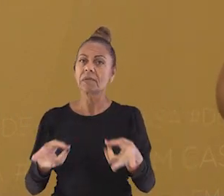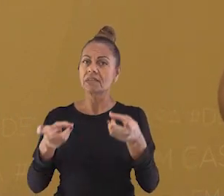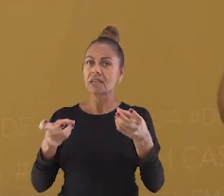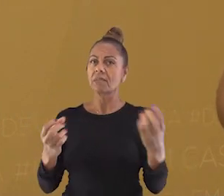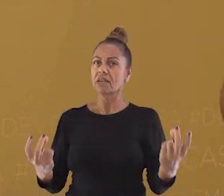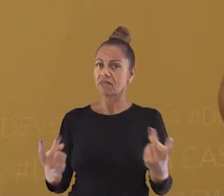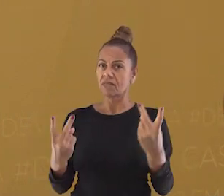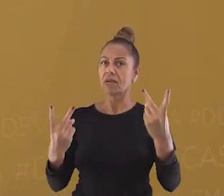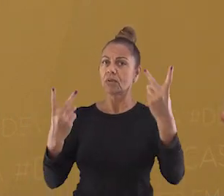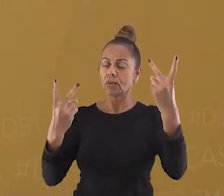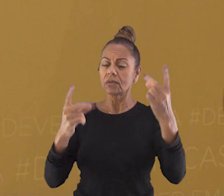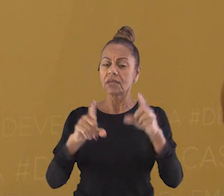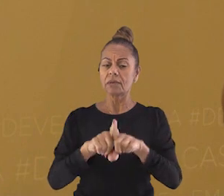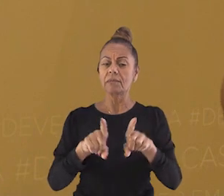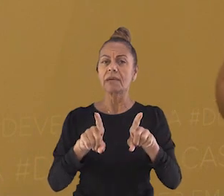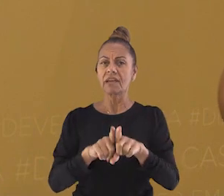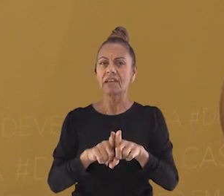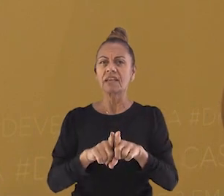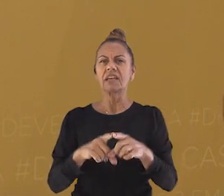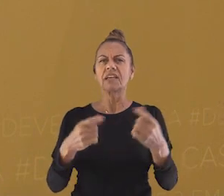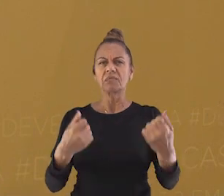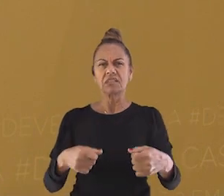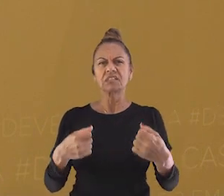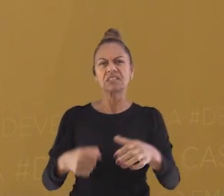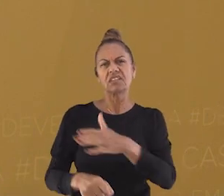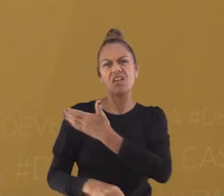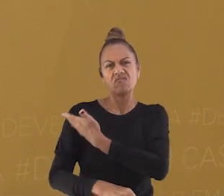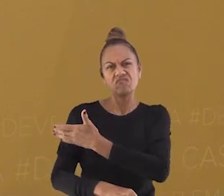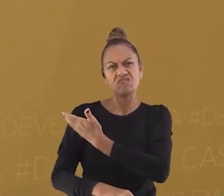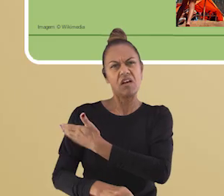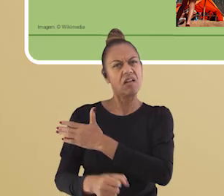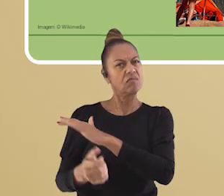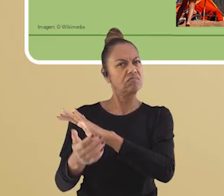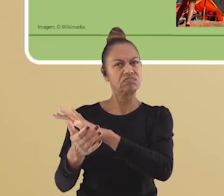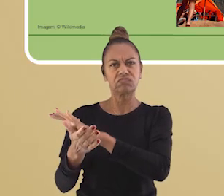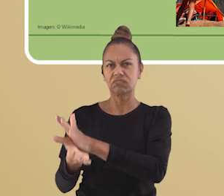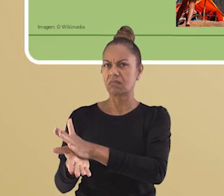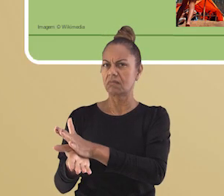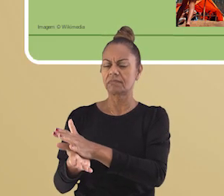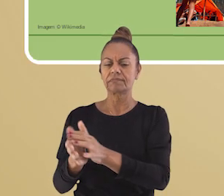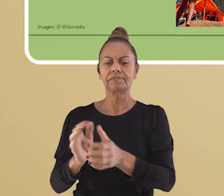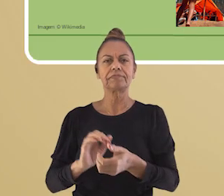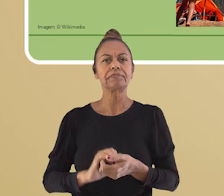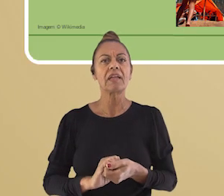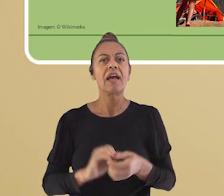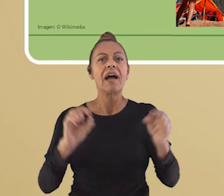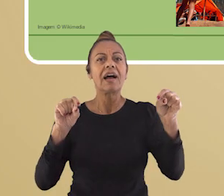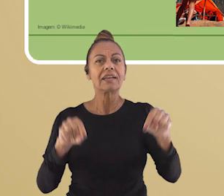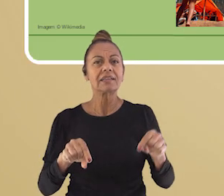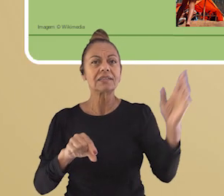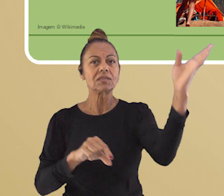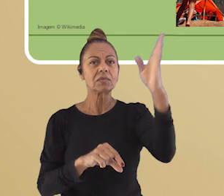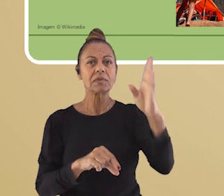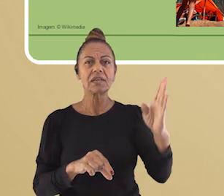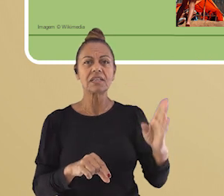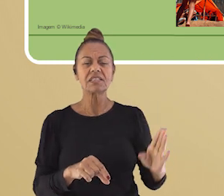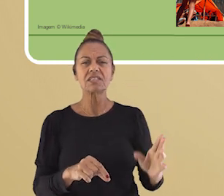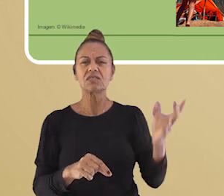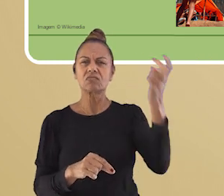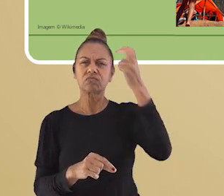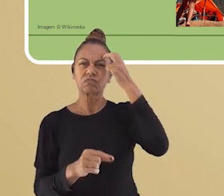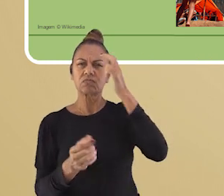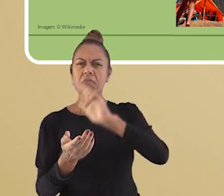sociais e também combatendo qualquer tipo de discriminação. No Brasil, as formas de